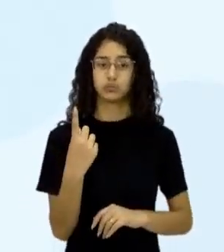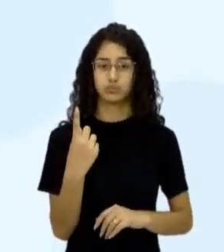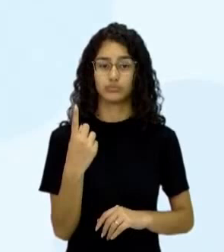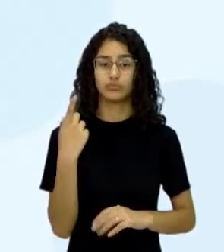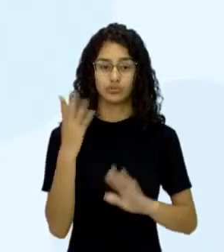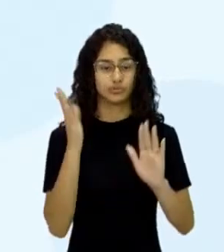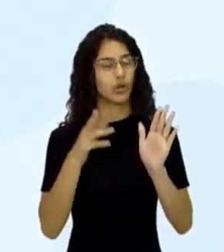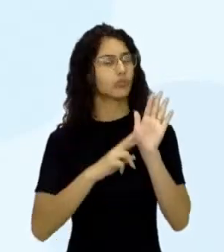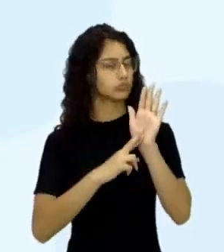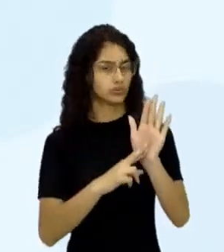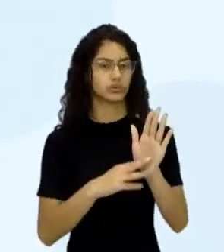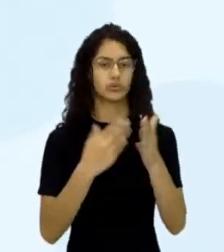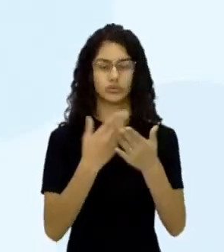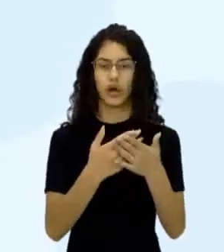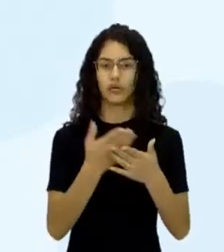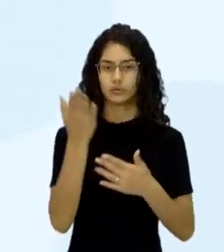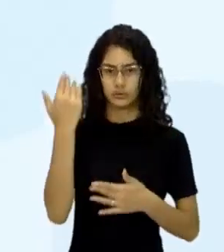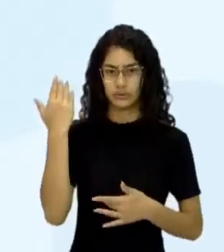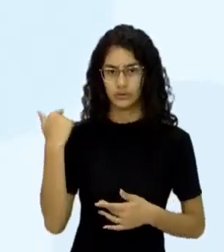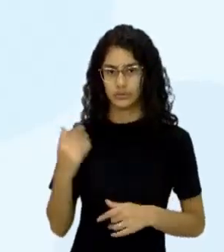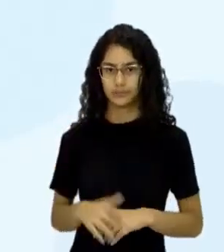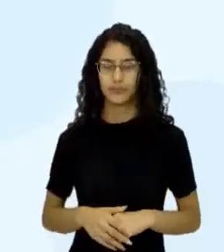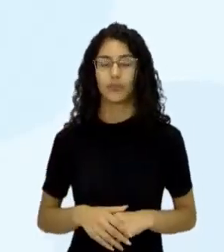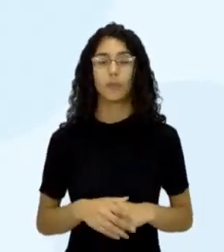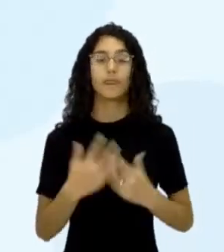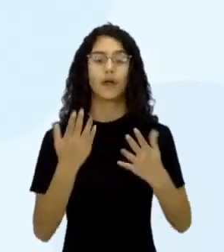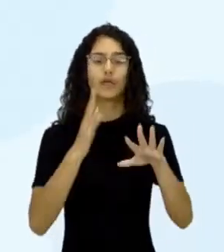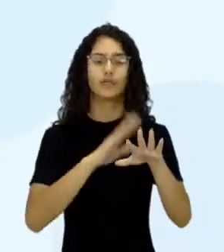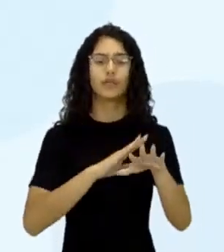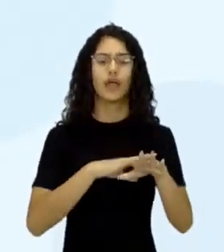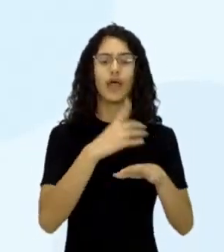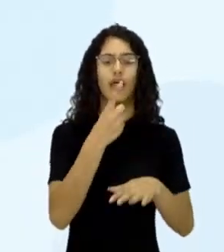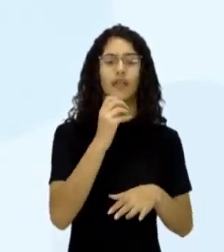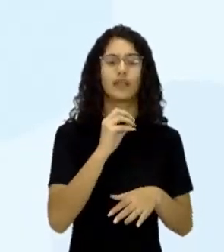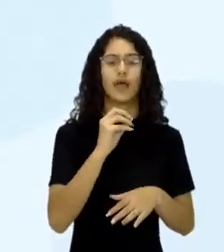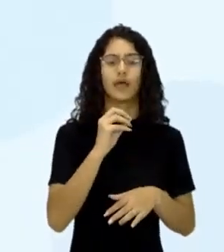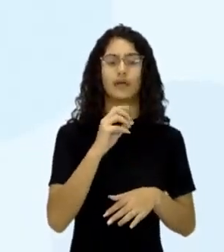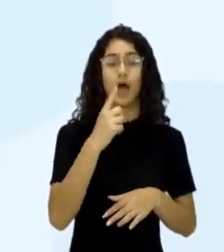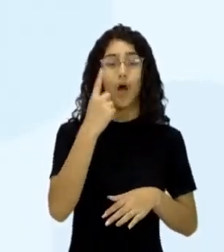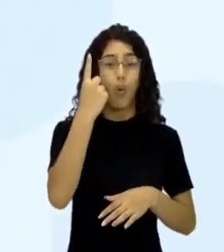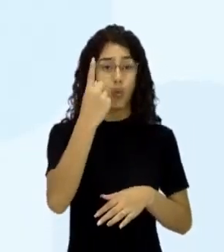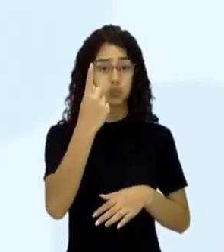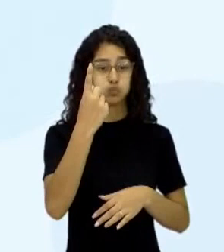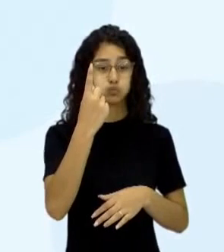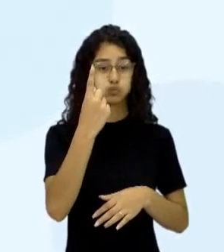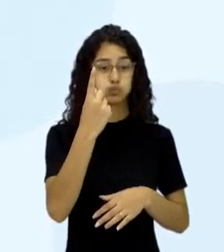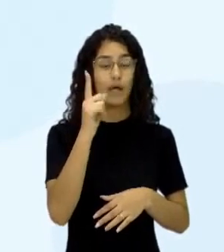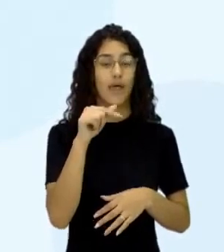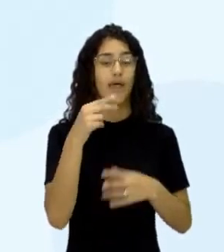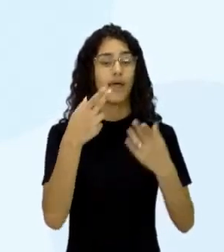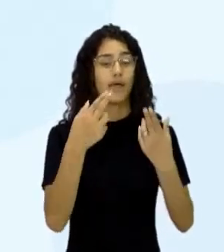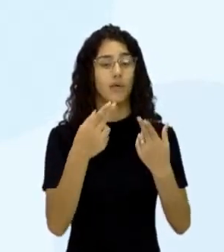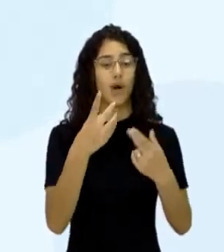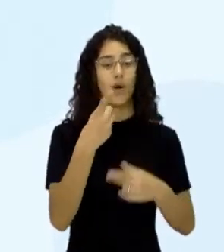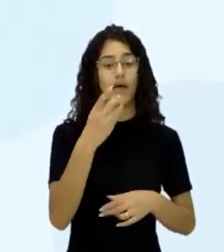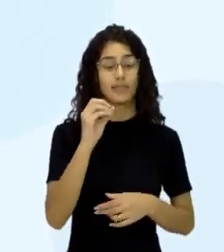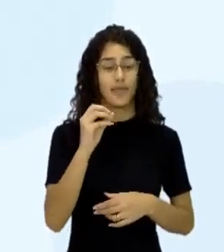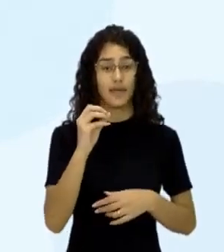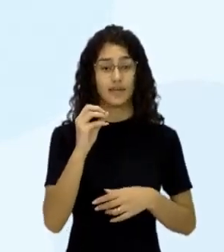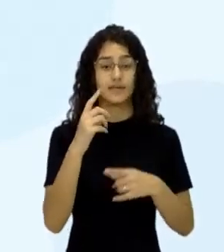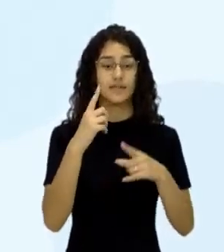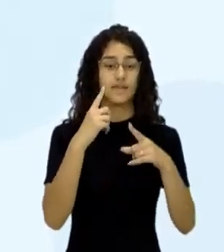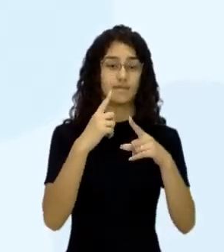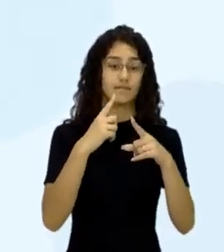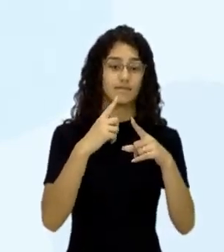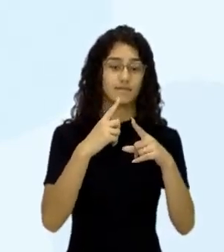Já mostramos isso na aula anterior. Quando a gente faz assim, ó, 10 elevado a 1 é a mesma coisa que 10 vezes